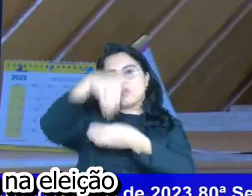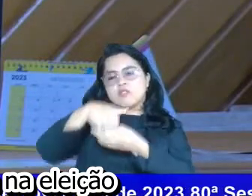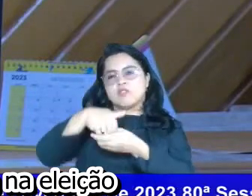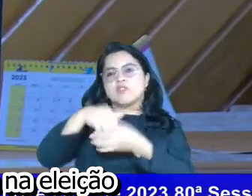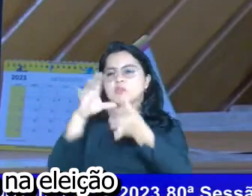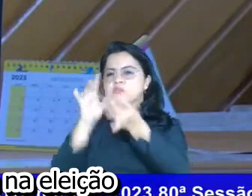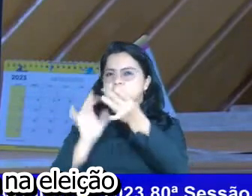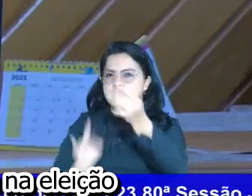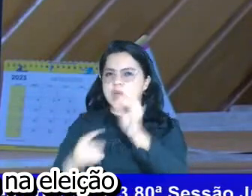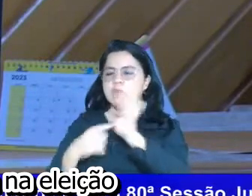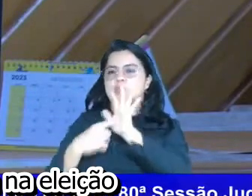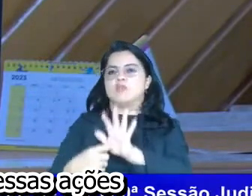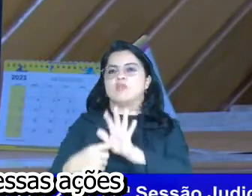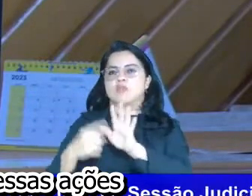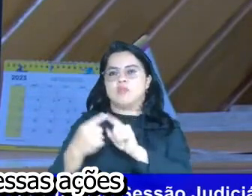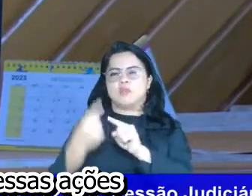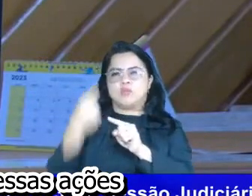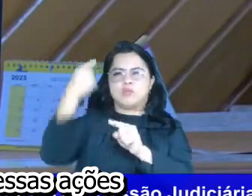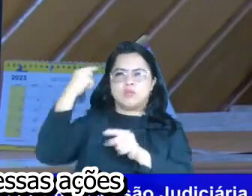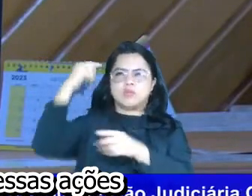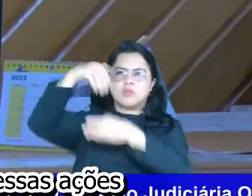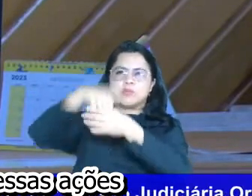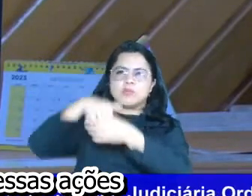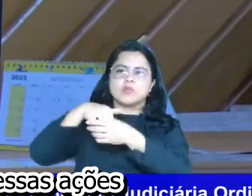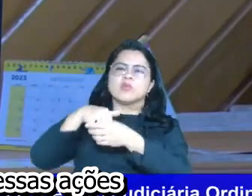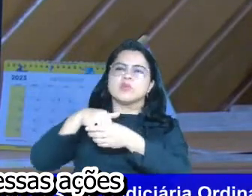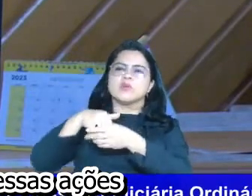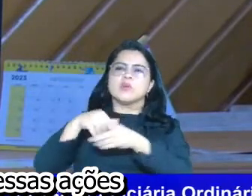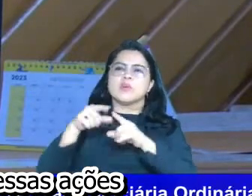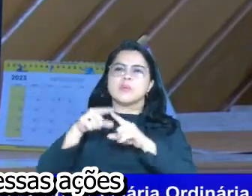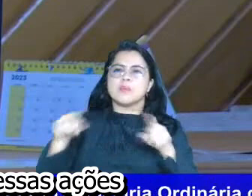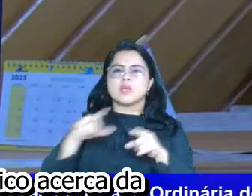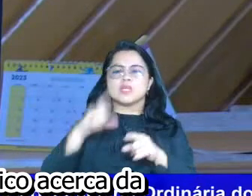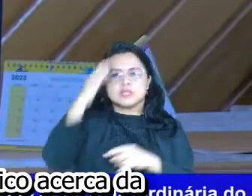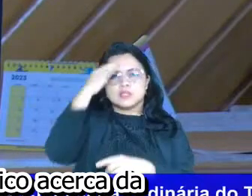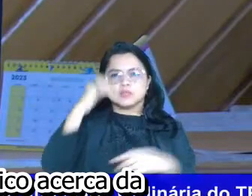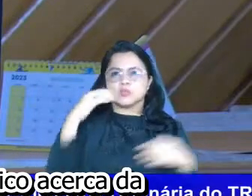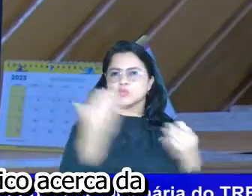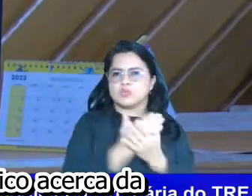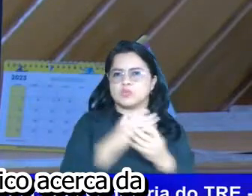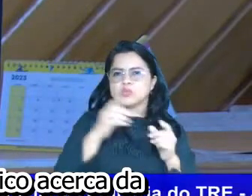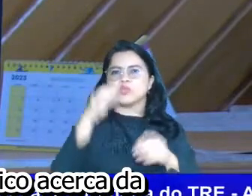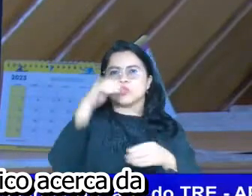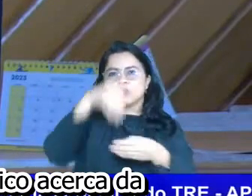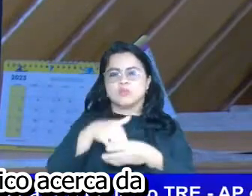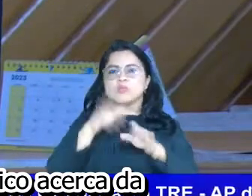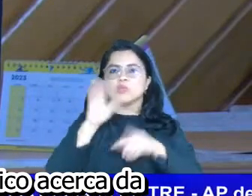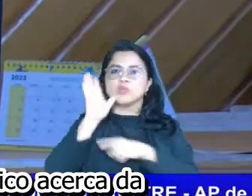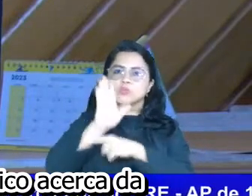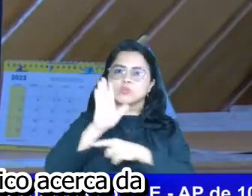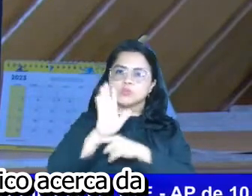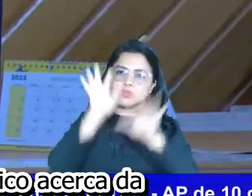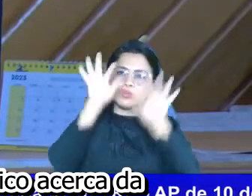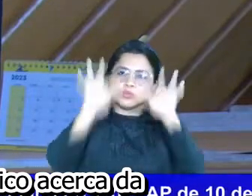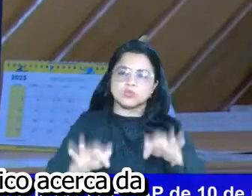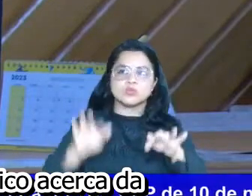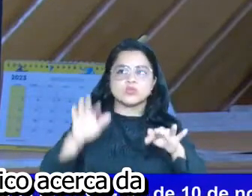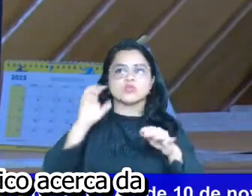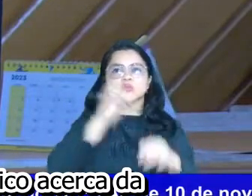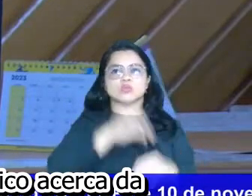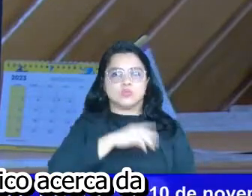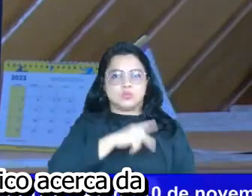ocorrência, na eleição passada, ainda que não seja exatamente o objeto dessas ações eleitorais, ela corrobora a conclusão do Ministério